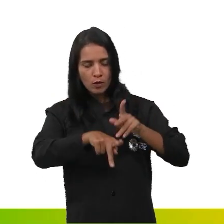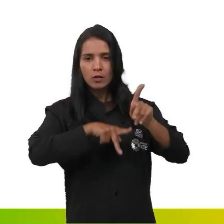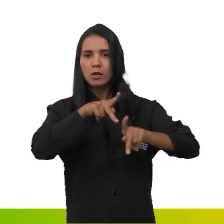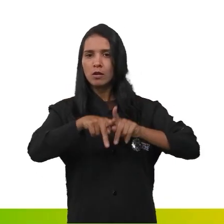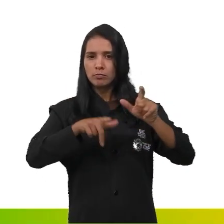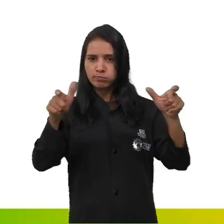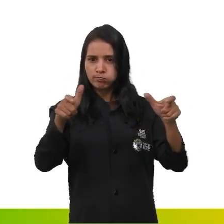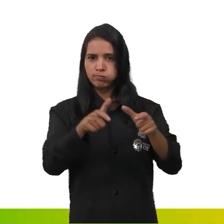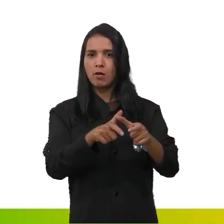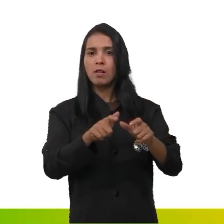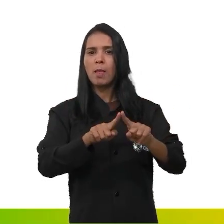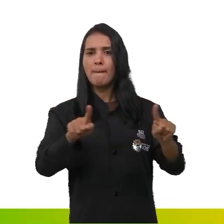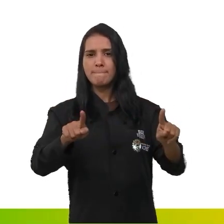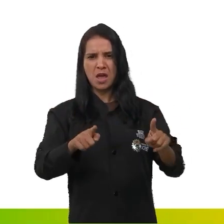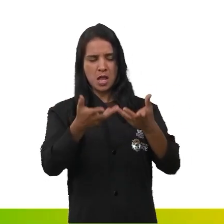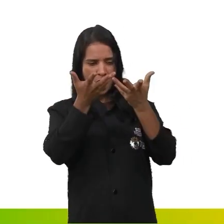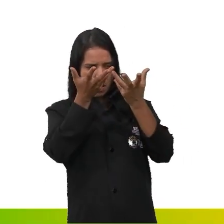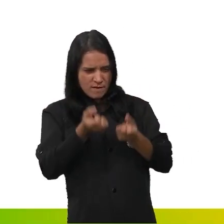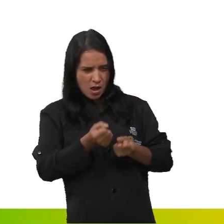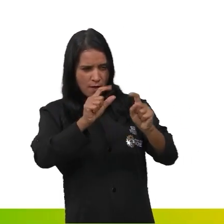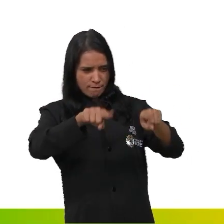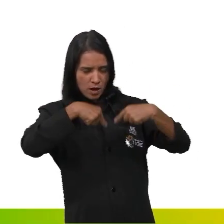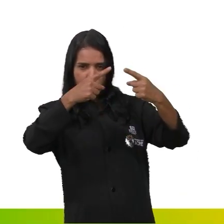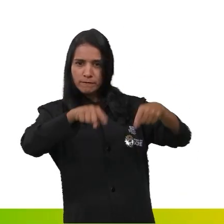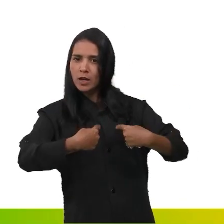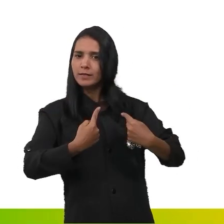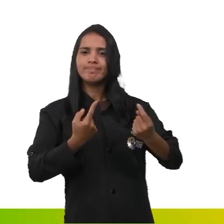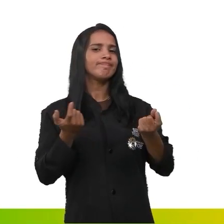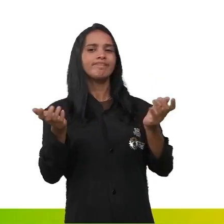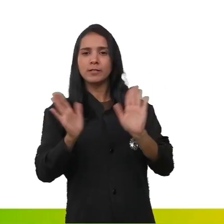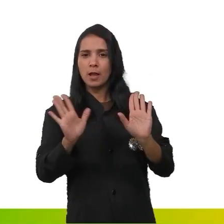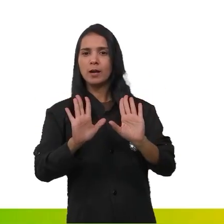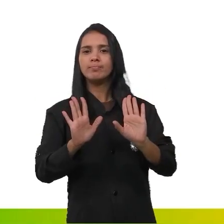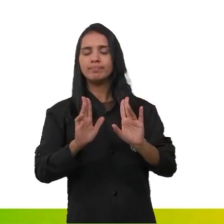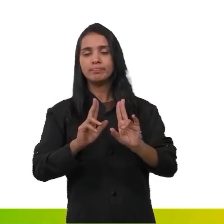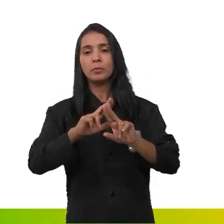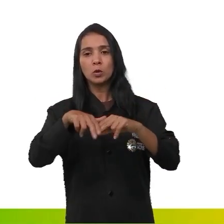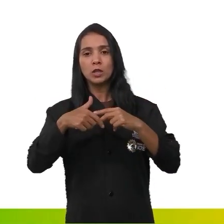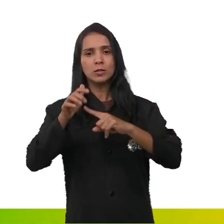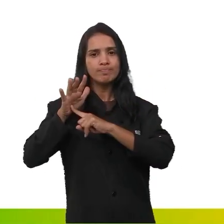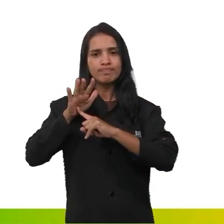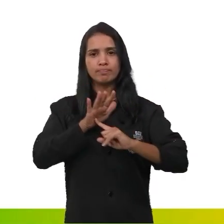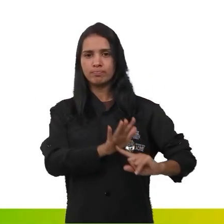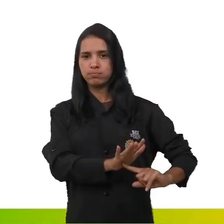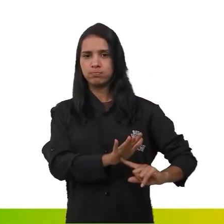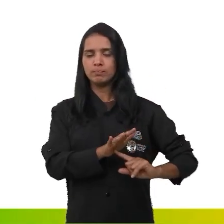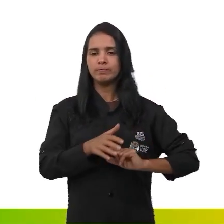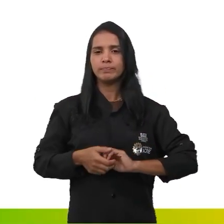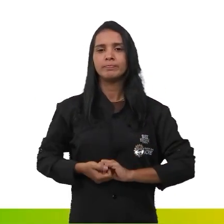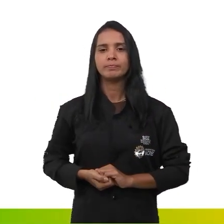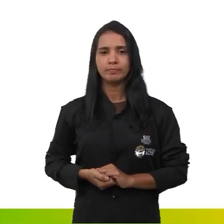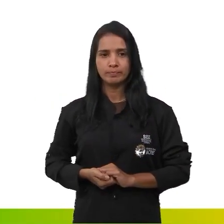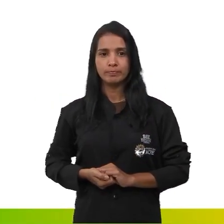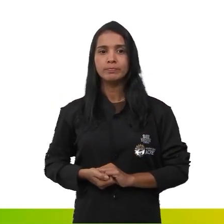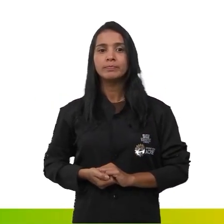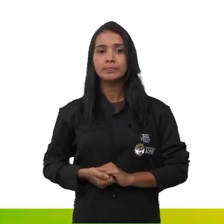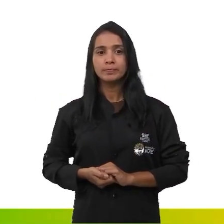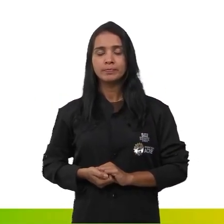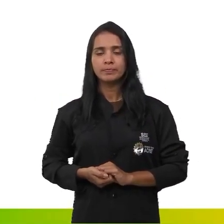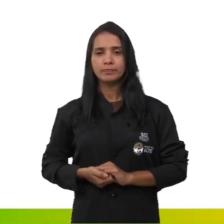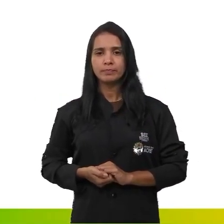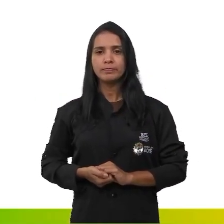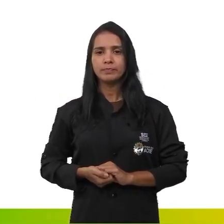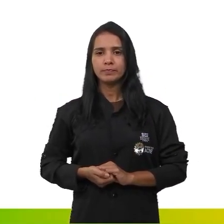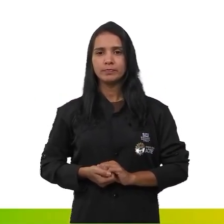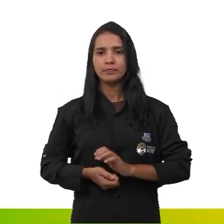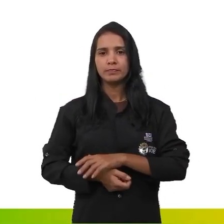não aceito interferência de ninguém, né? Então, a oposição não tem vez. Então, a repressão a opositores é